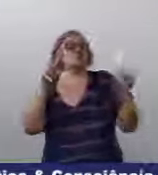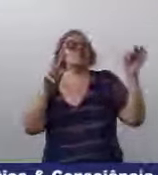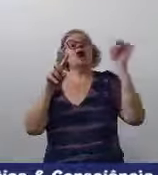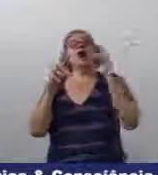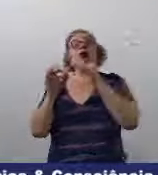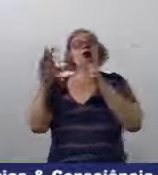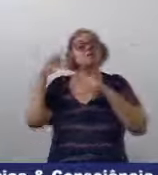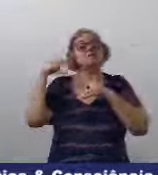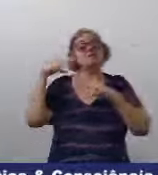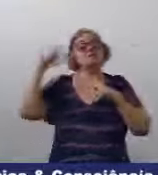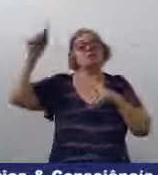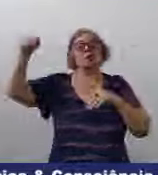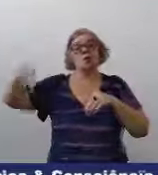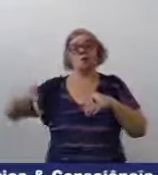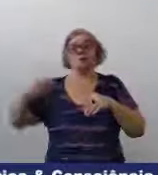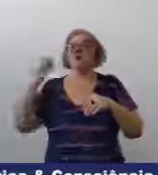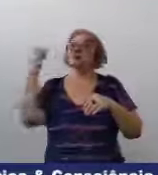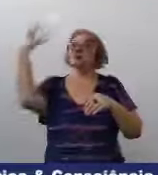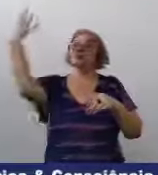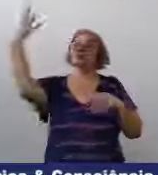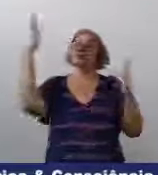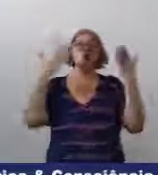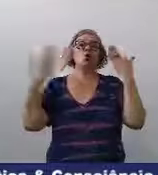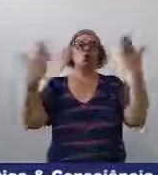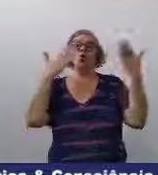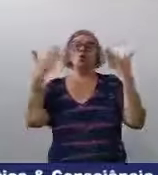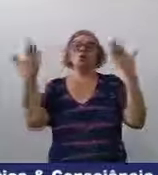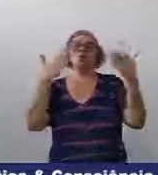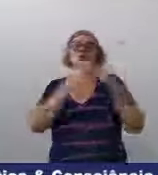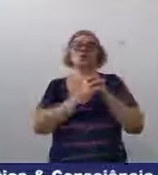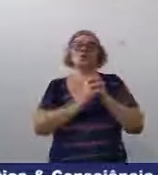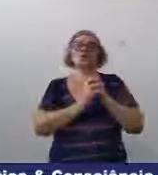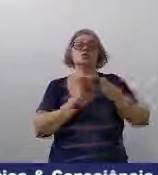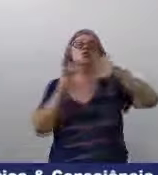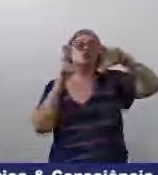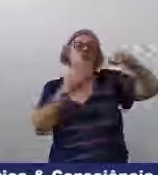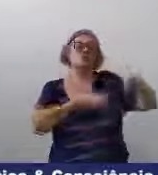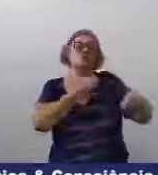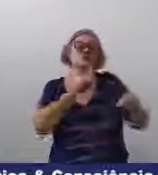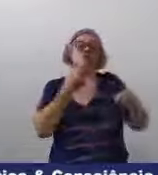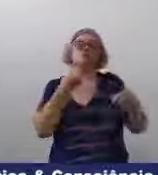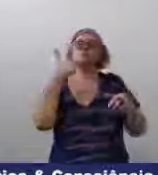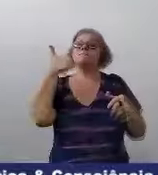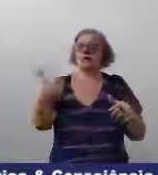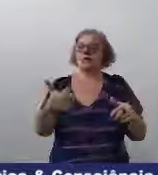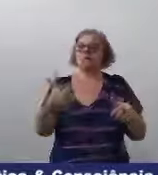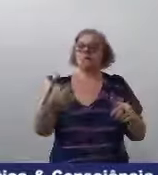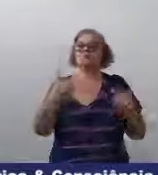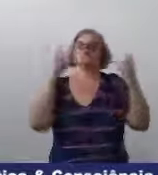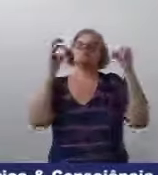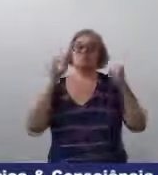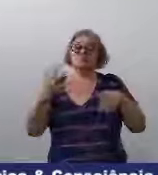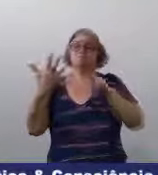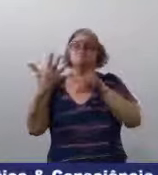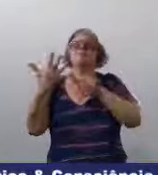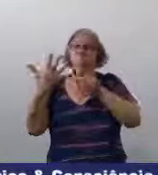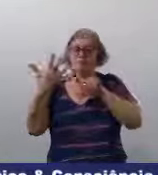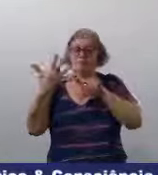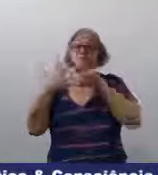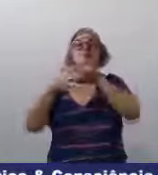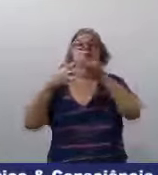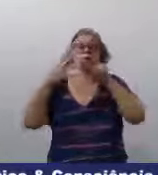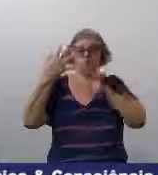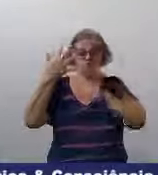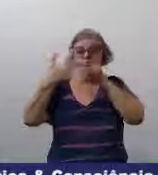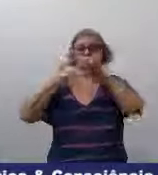da psicologia e da espiritualidade, que só vive na plenitude quem é capaz de viver com amor. São estes que eu trouxe